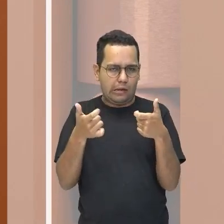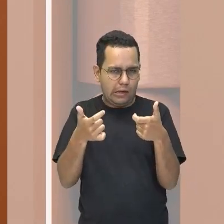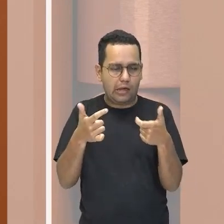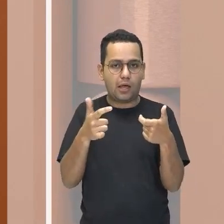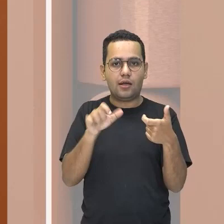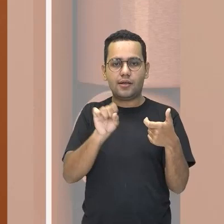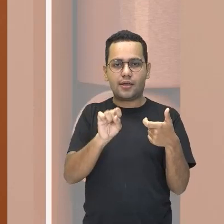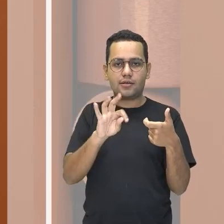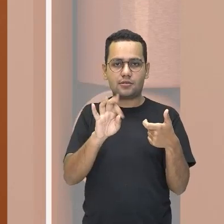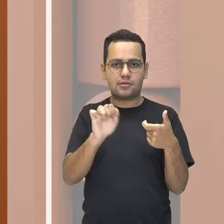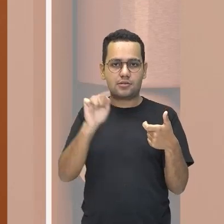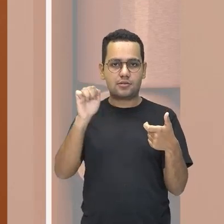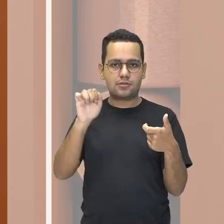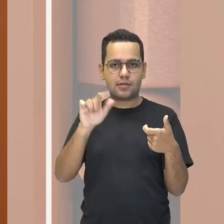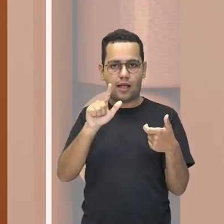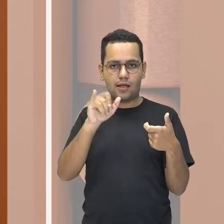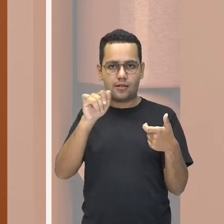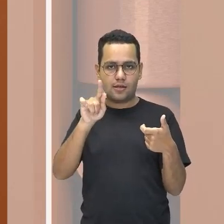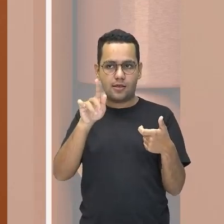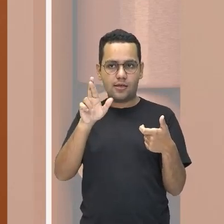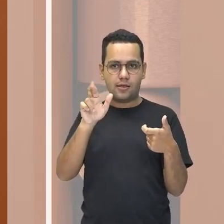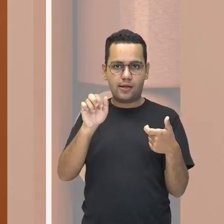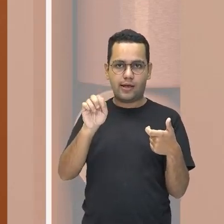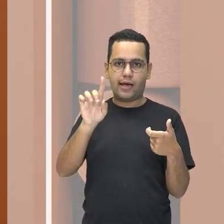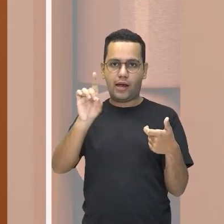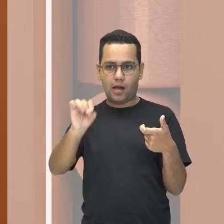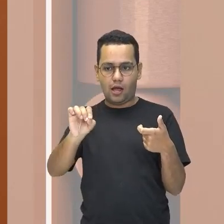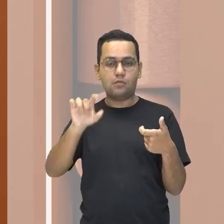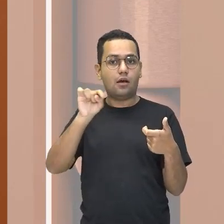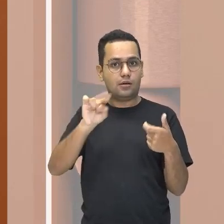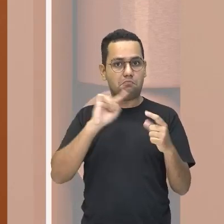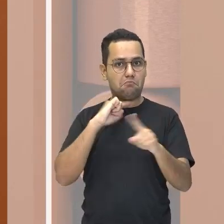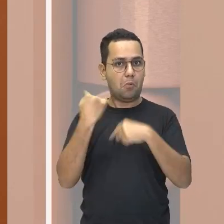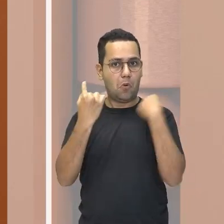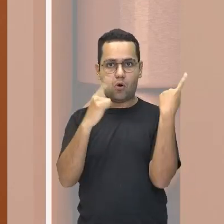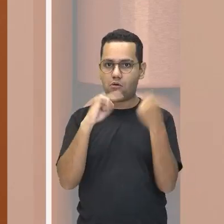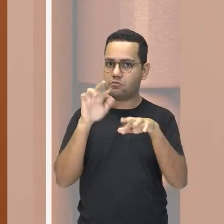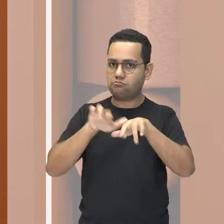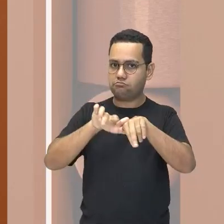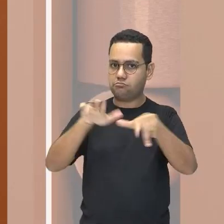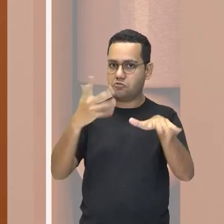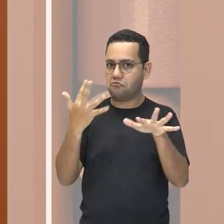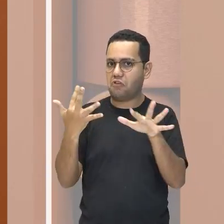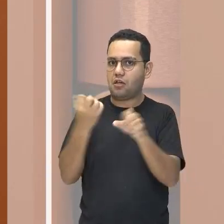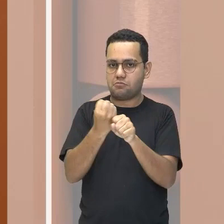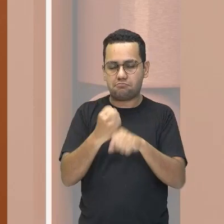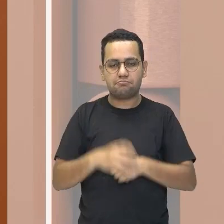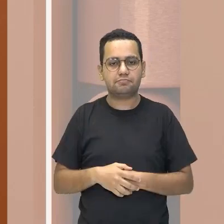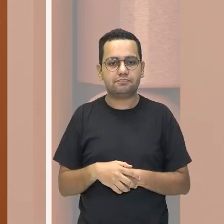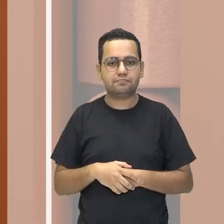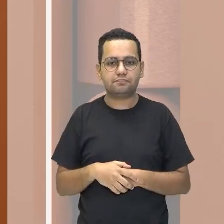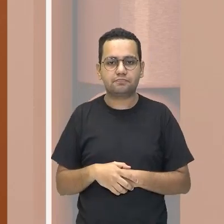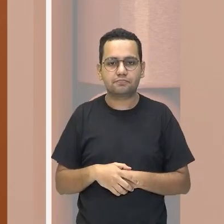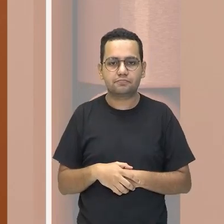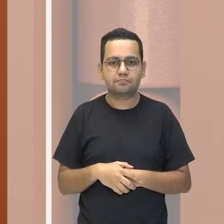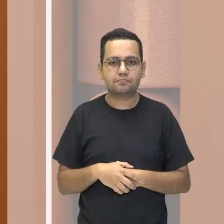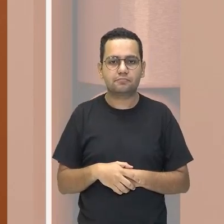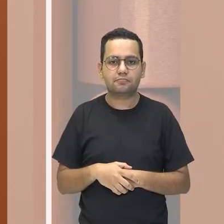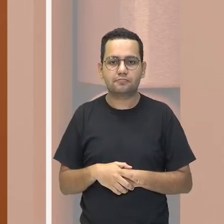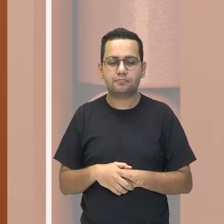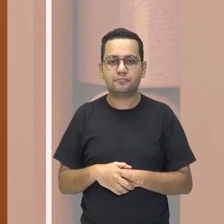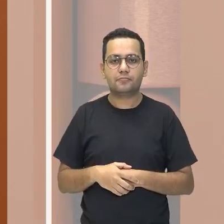mais sangrenta da guerra, onde Hitler mobilizou muito de seu arsenal tecnológico e Stalin